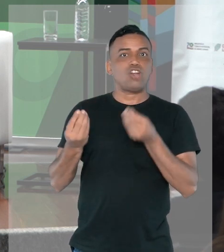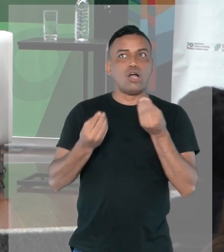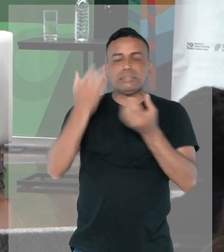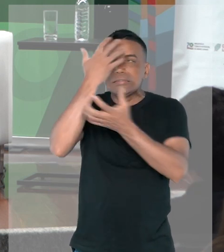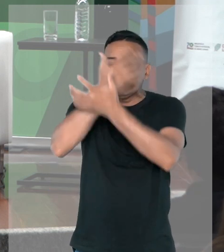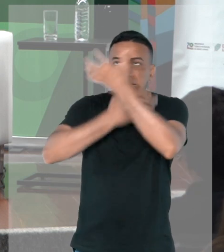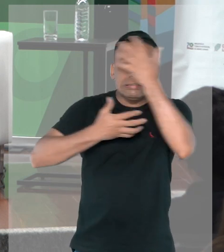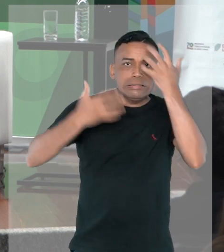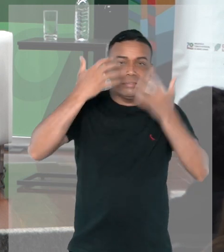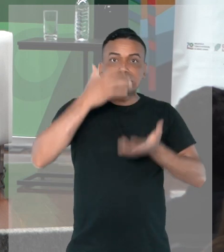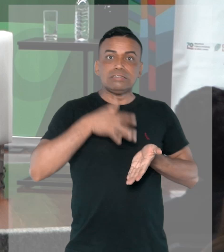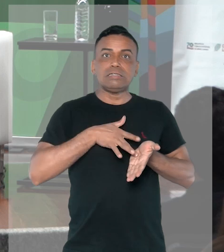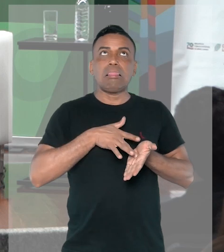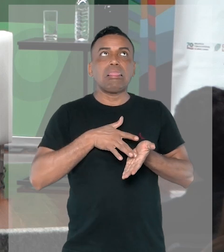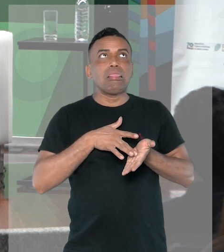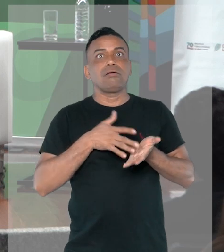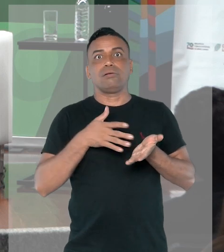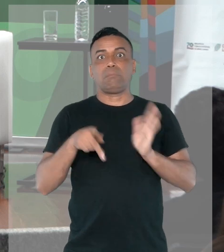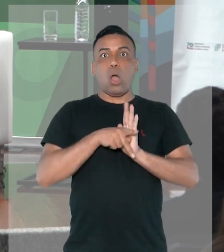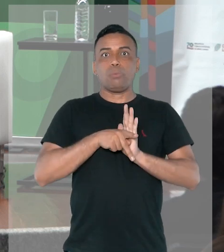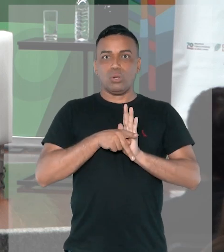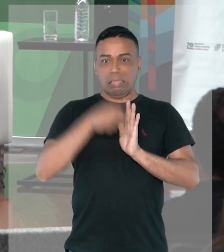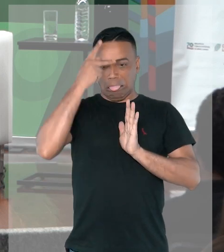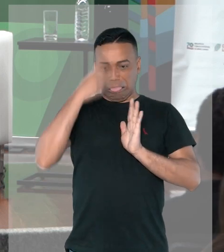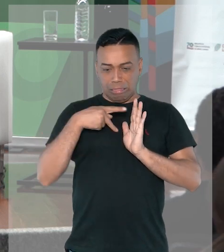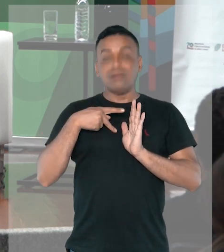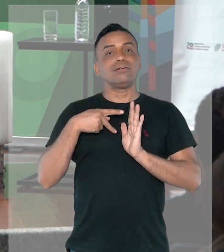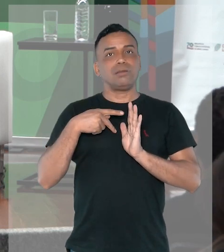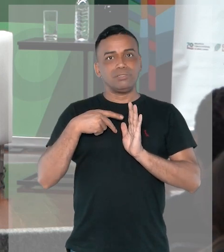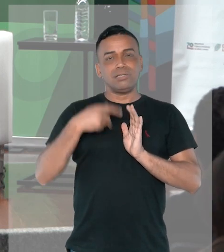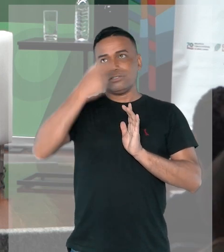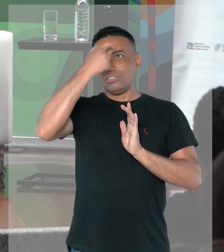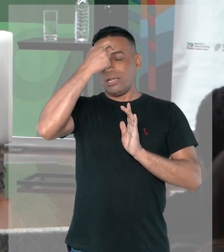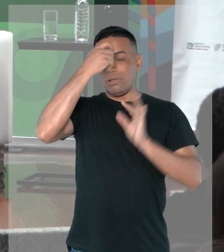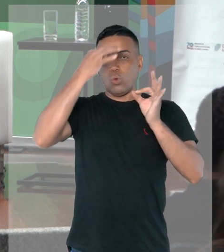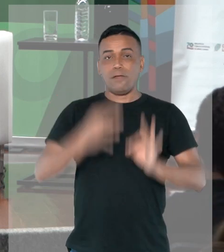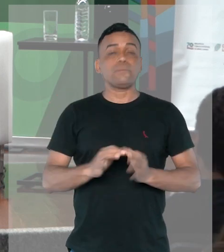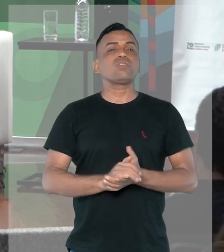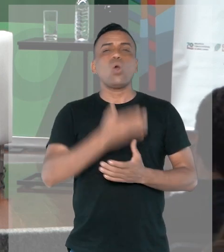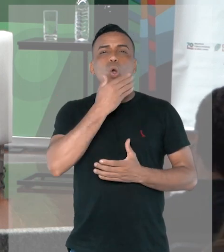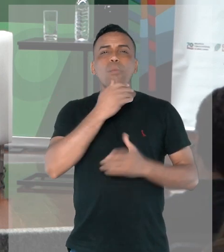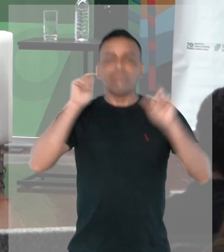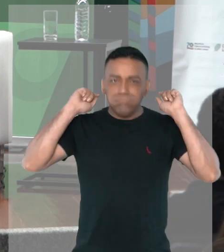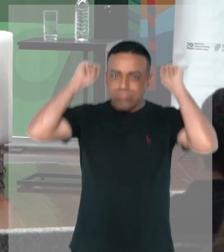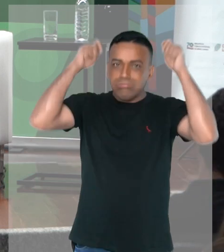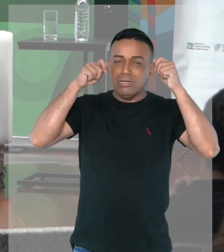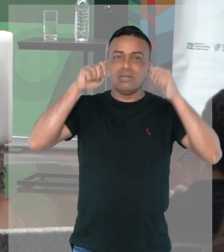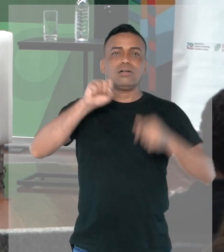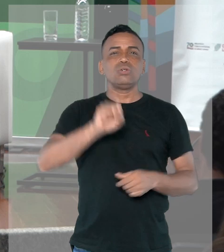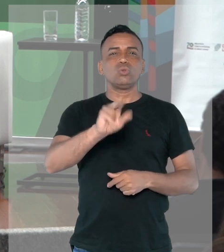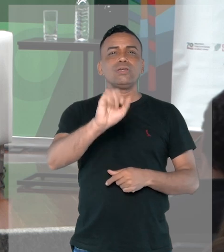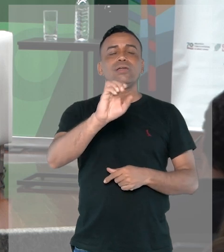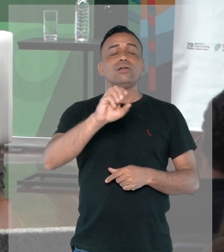nos auto-enganamos? Então, para a gente ter esse discernimento correto. E tinha um monge que, quando ele acordava, ele chamava Suigan, ele